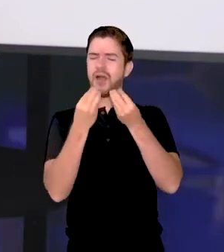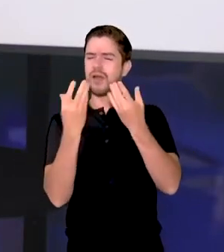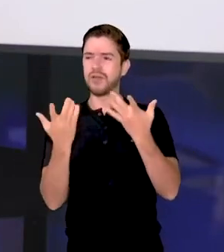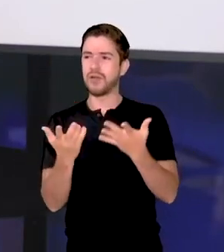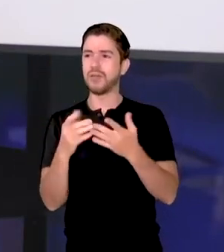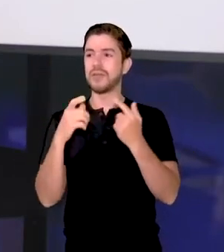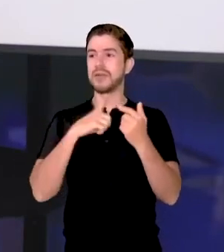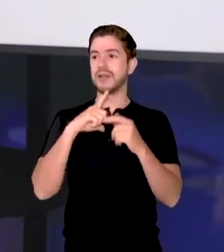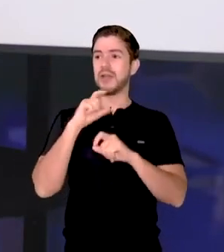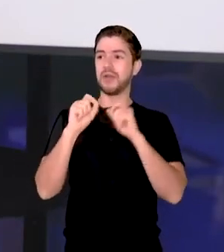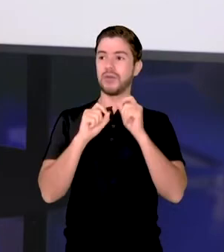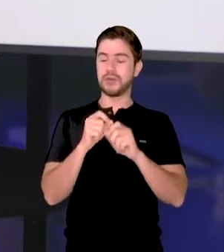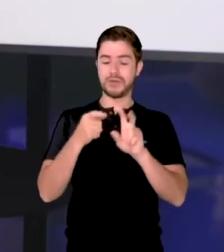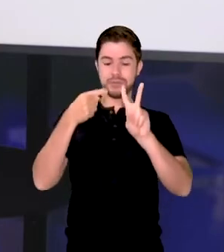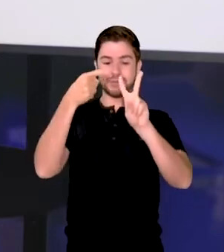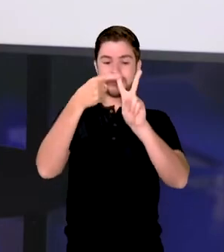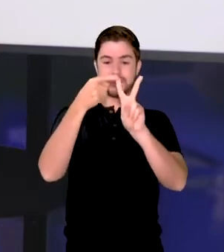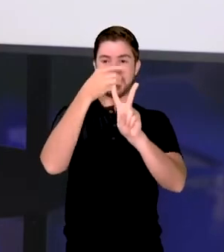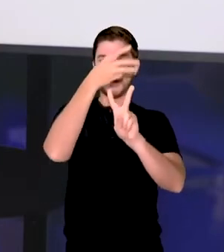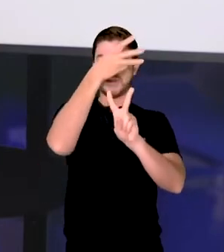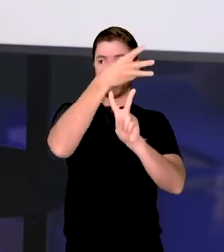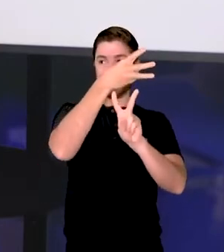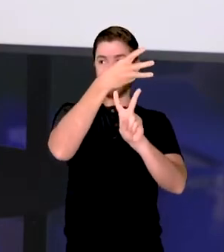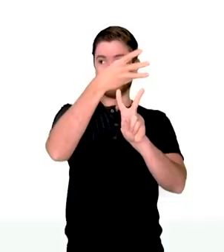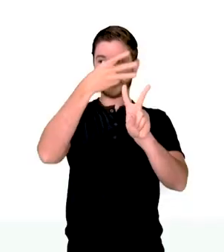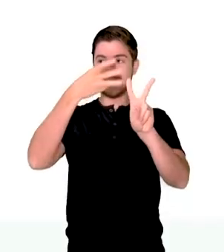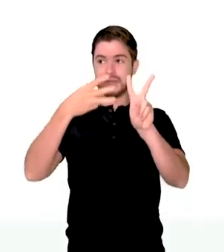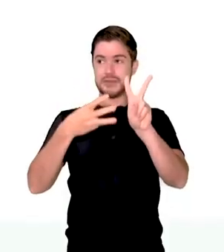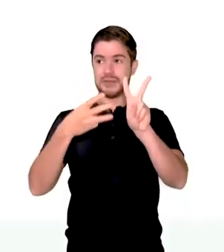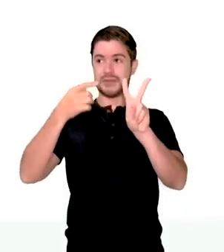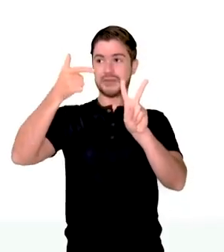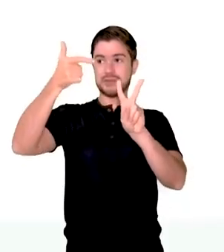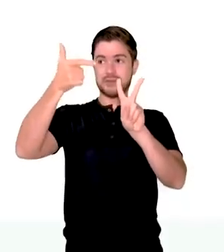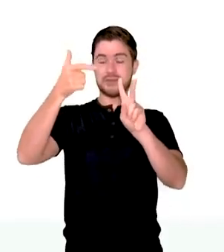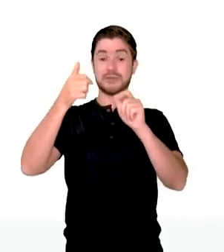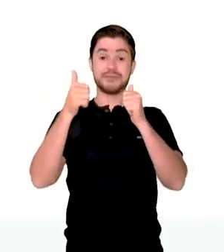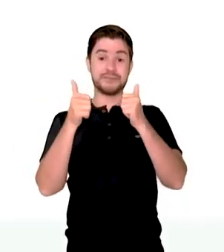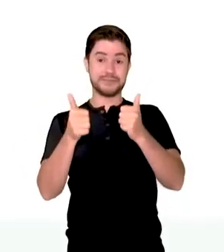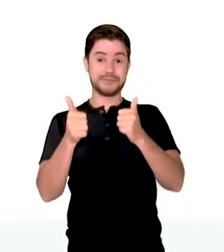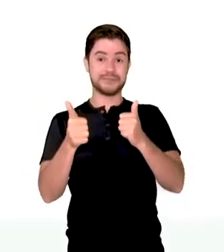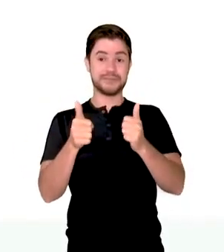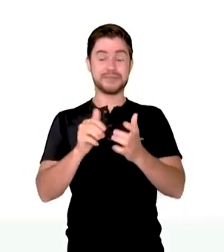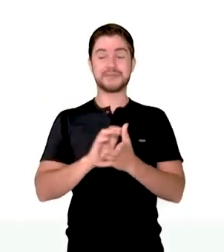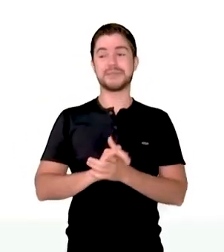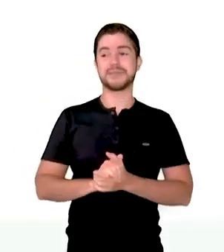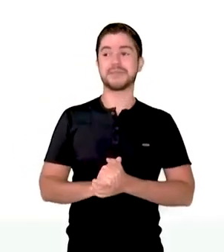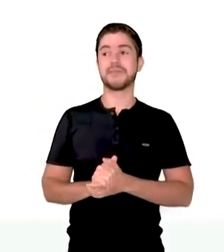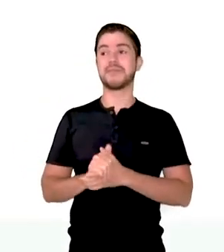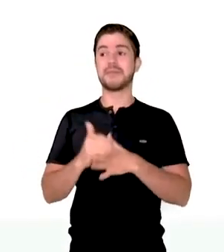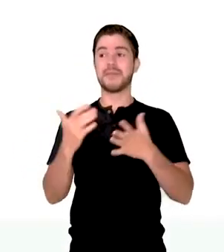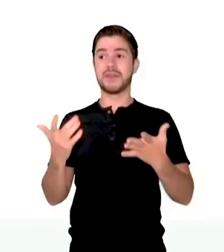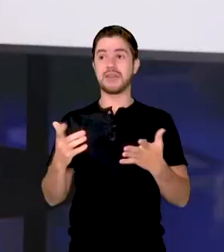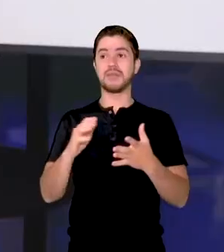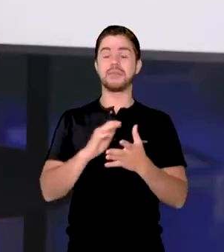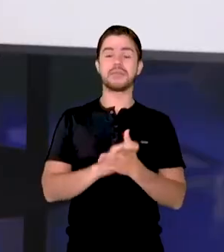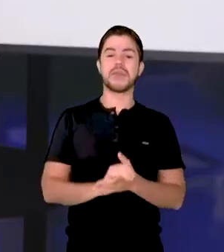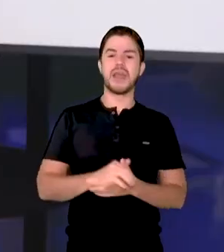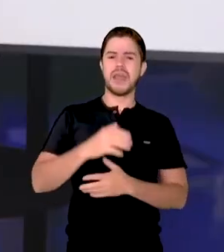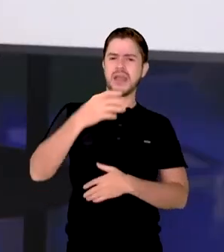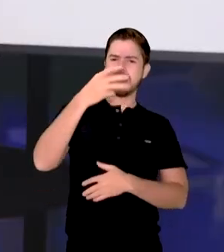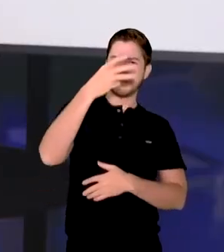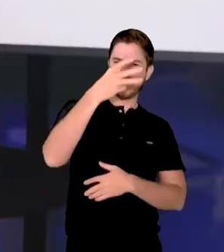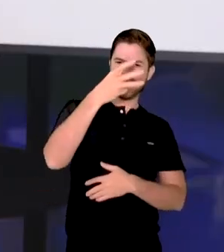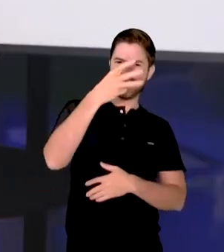eu tenho raiz cúbica de 3 elevado ao quadrado fechado no povo três elevado ao quadrado